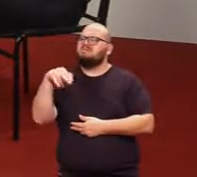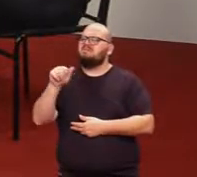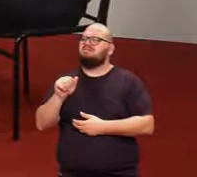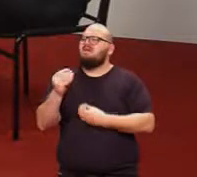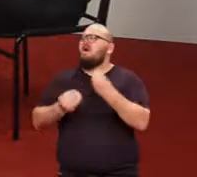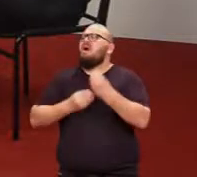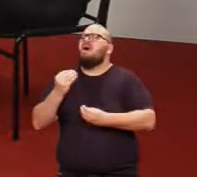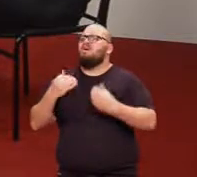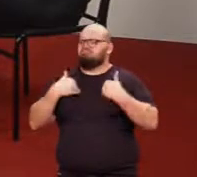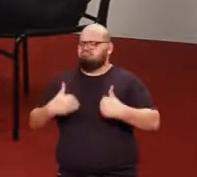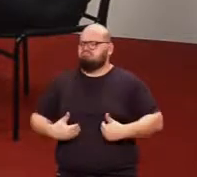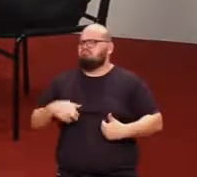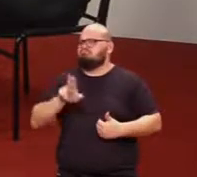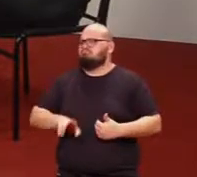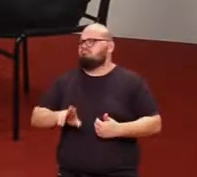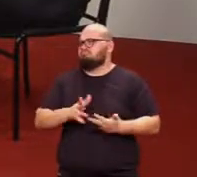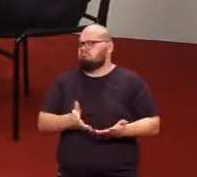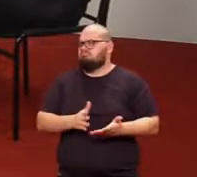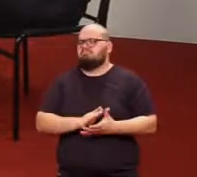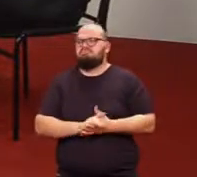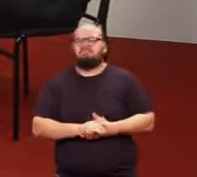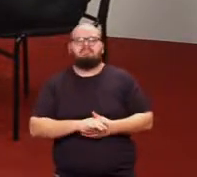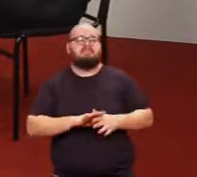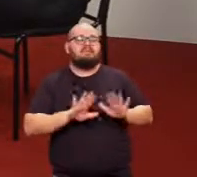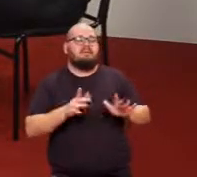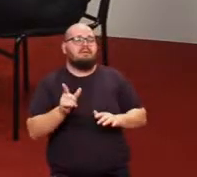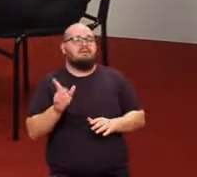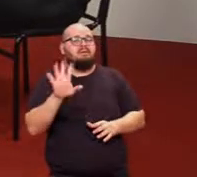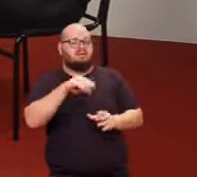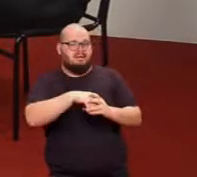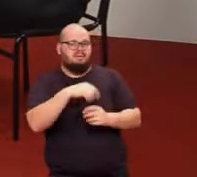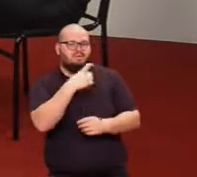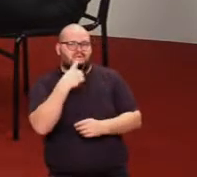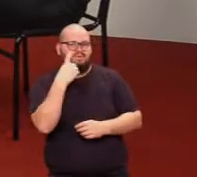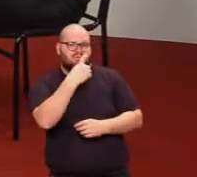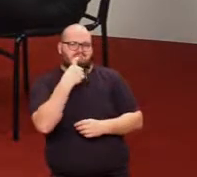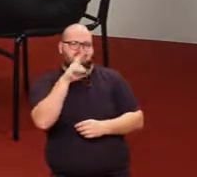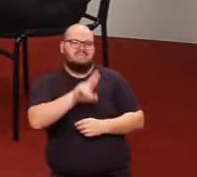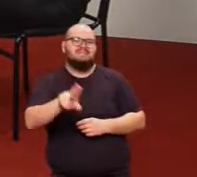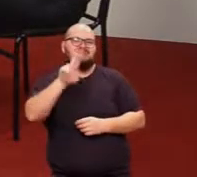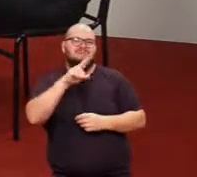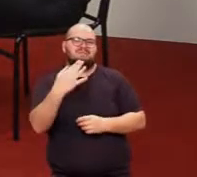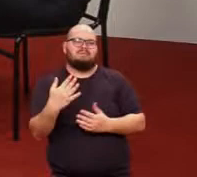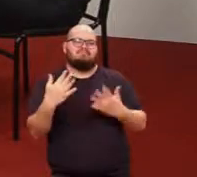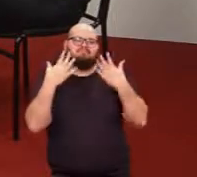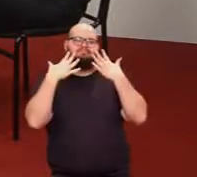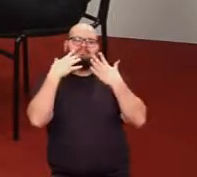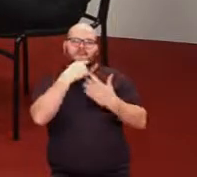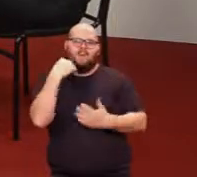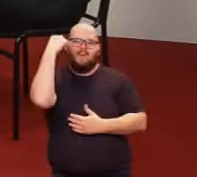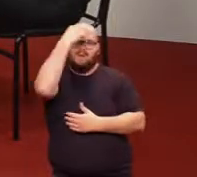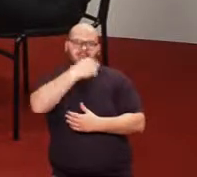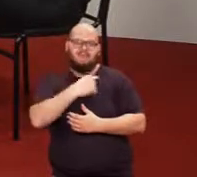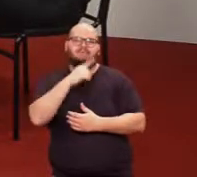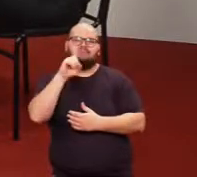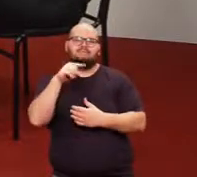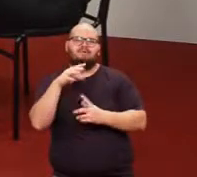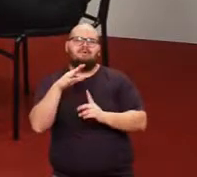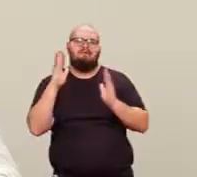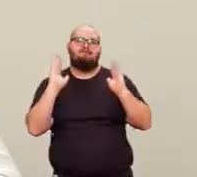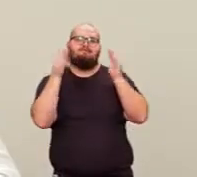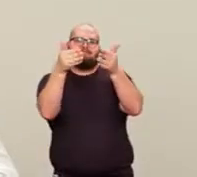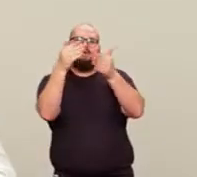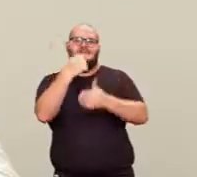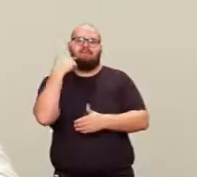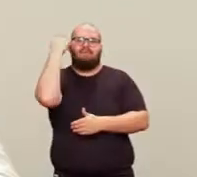é aplicada em que parte do corpo? Ela, na área, né, na odontologia, a gente aplica no rosto. Né?